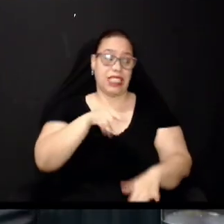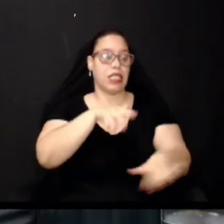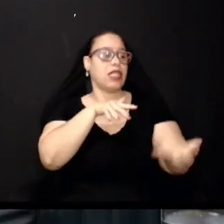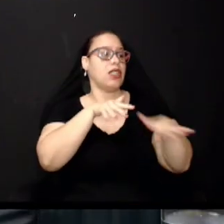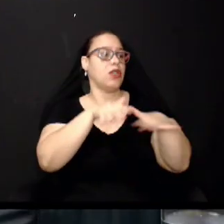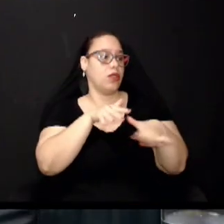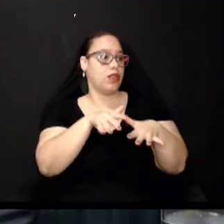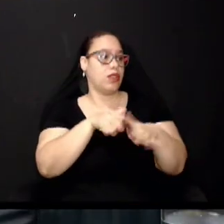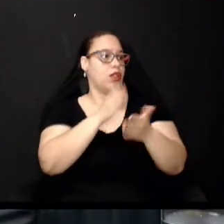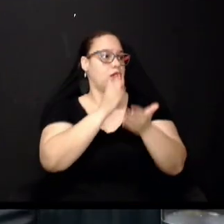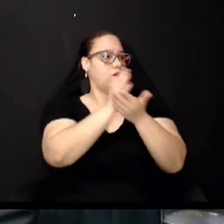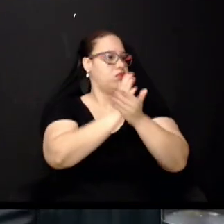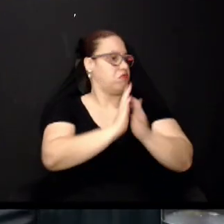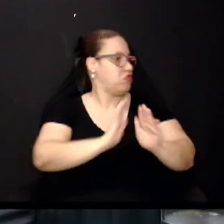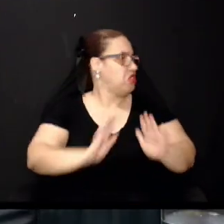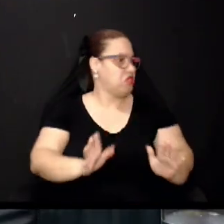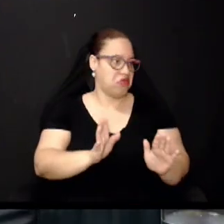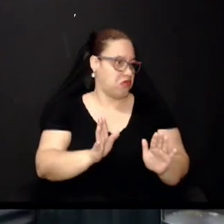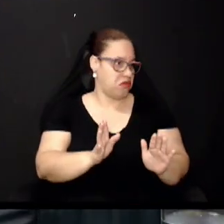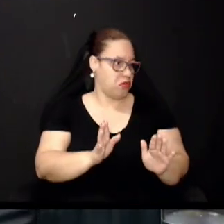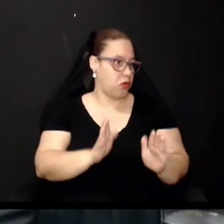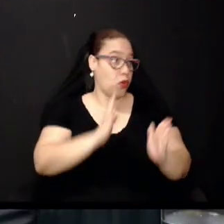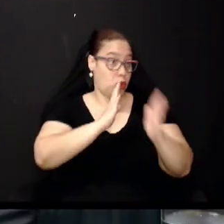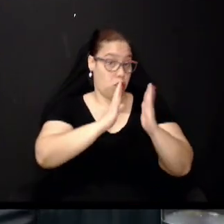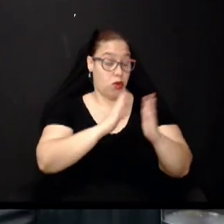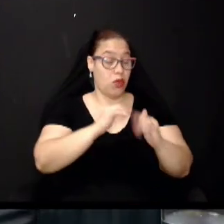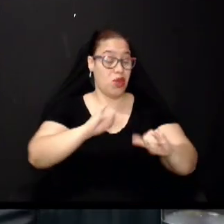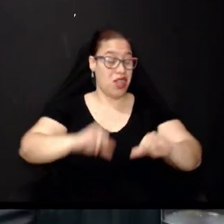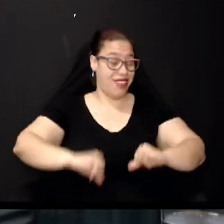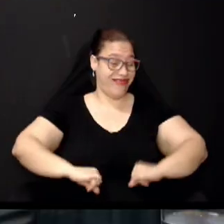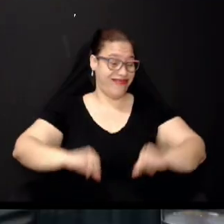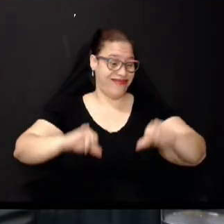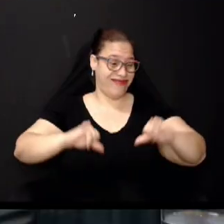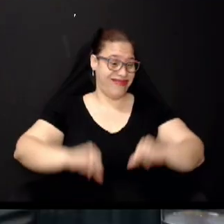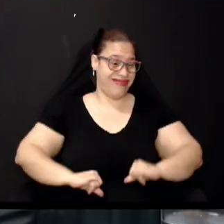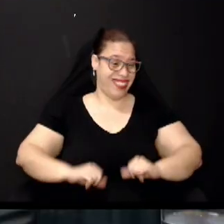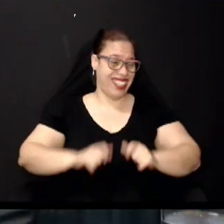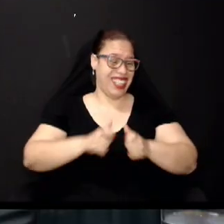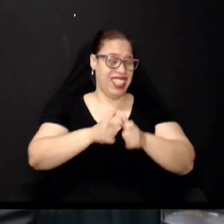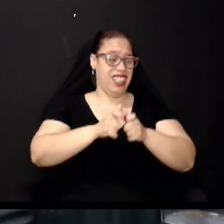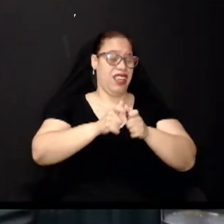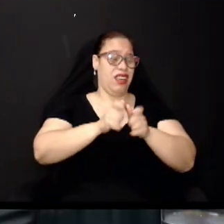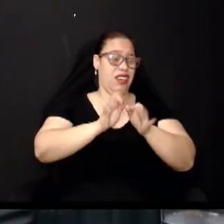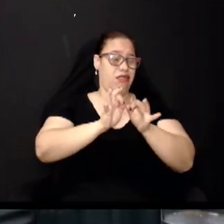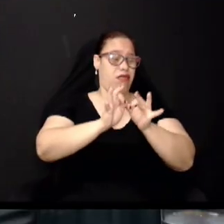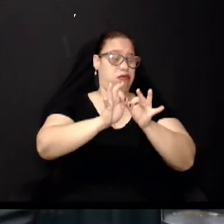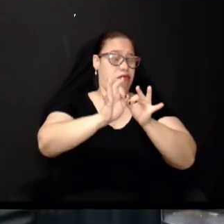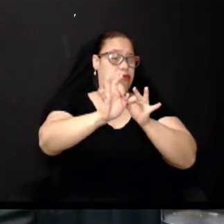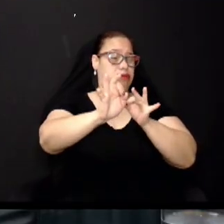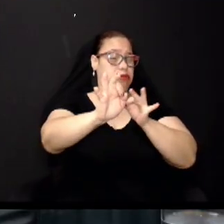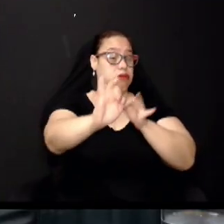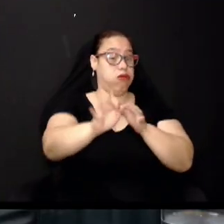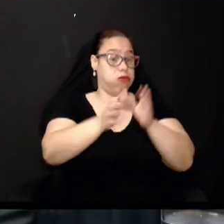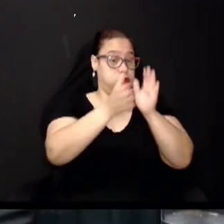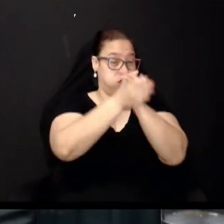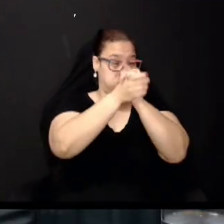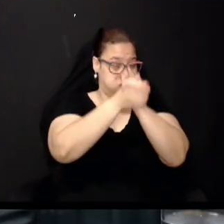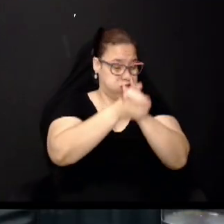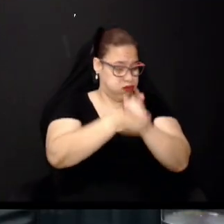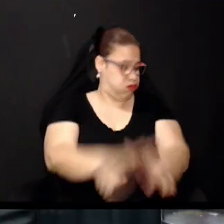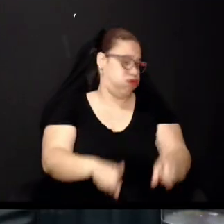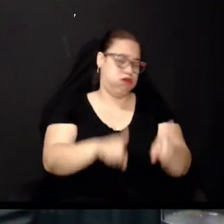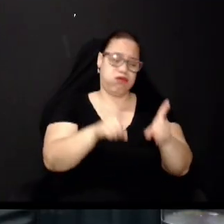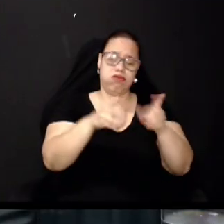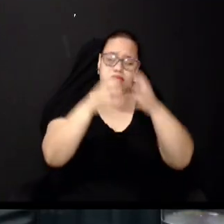término de um período de sofrimento, é a propagação de um sofrimento. Então, existem divórcios extremamente complexos